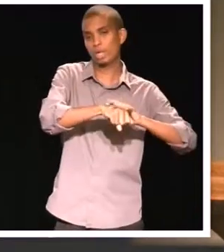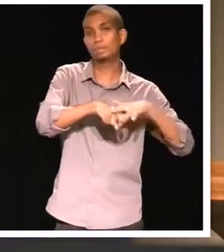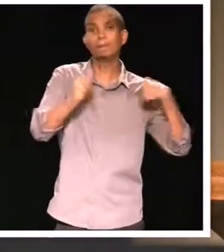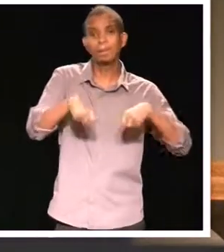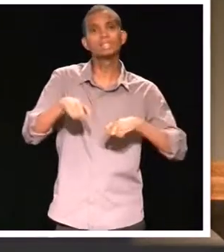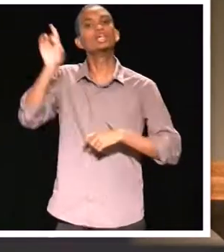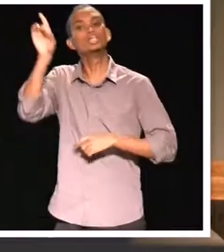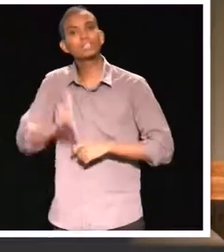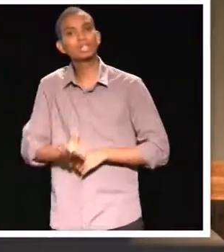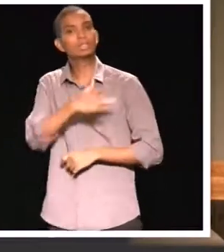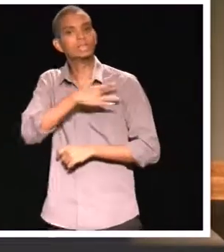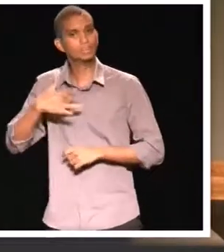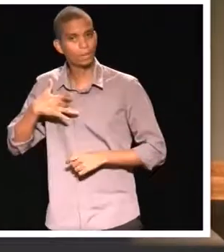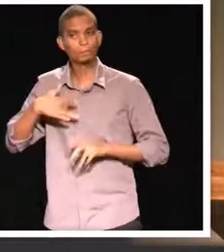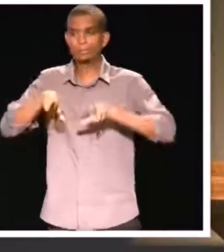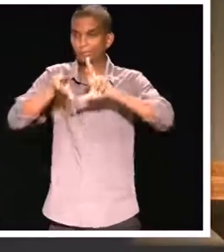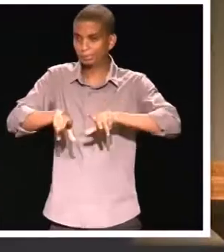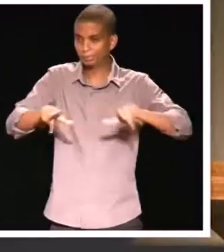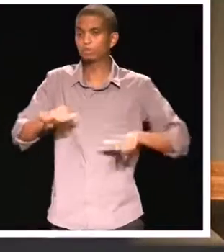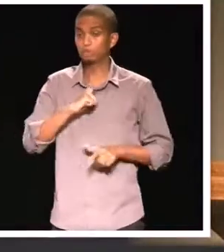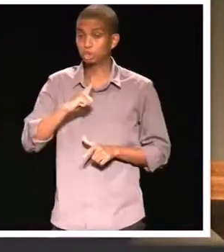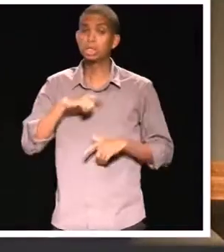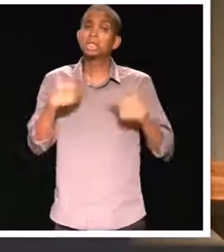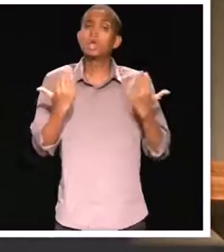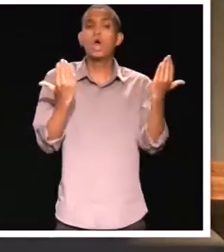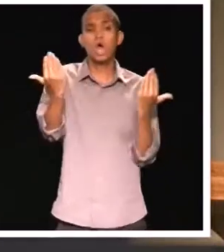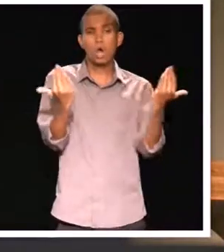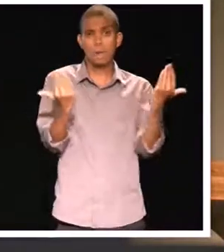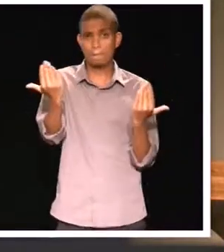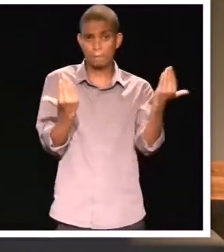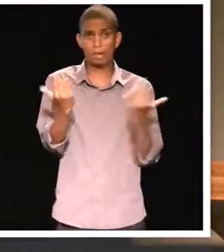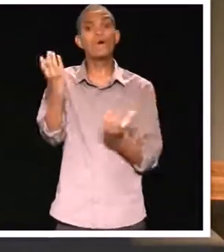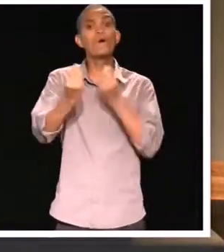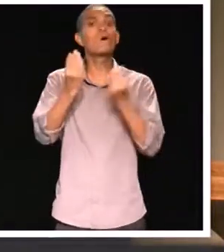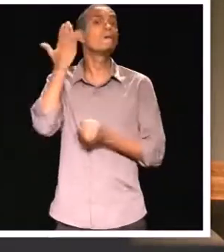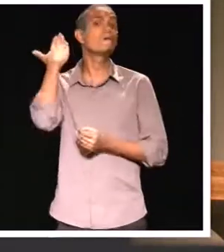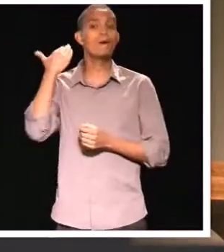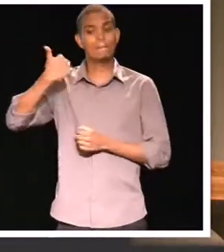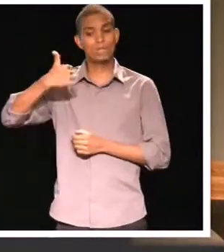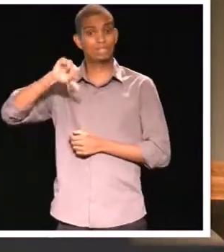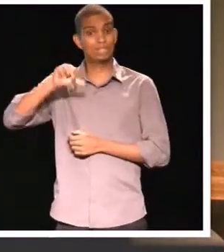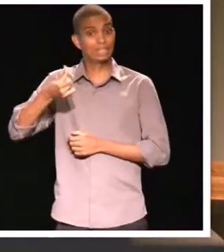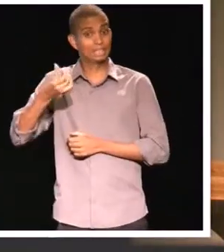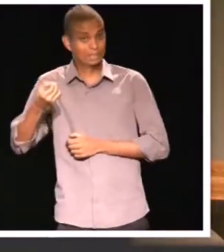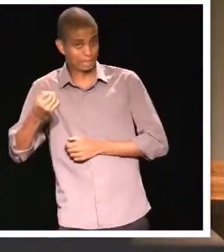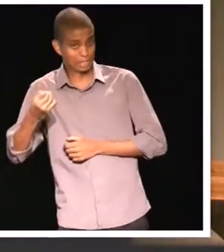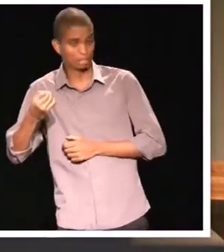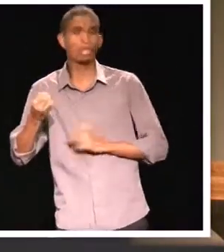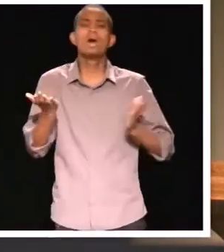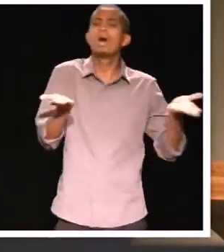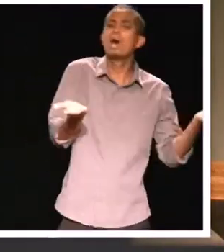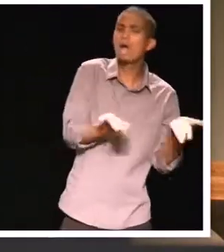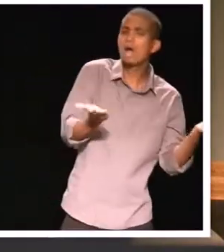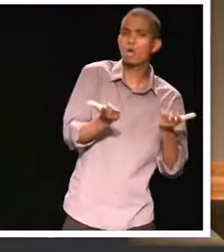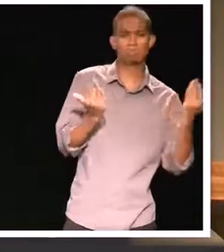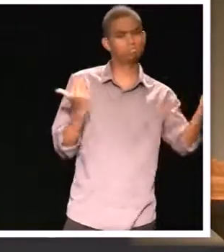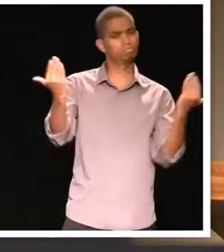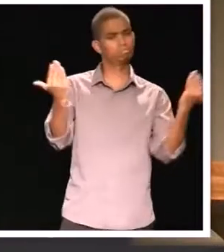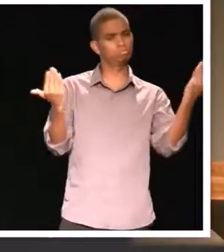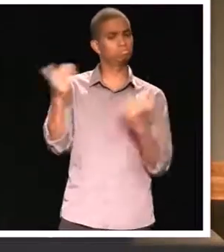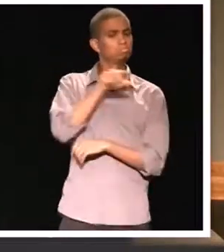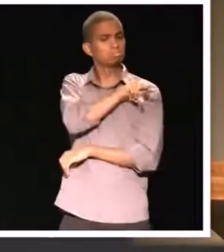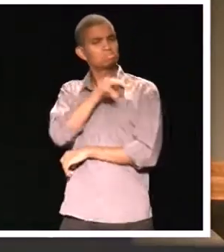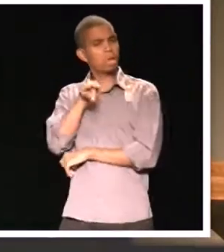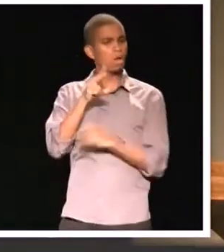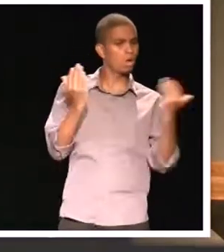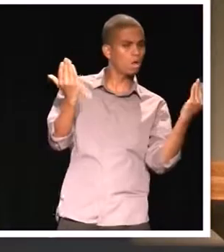negativa. Então, se compararmos o ano 1960 com o presente, então temos que mudar o